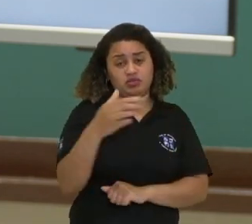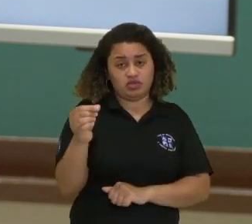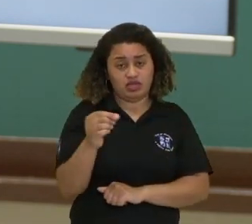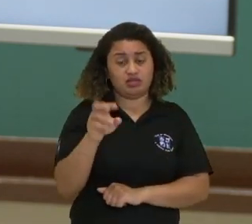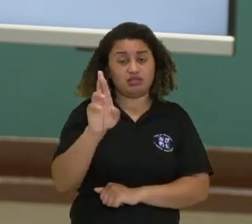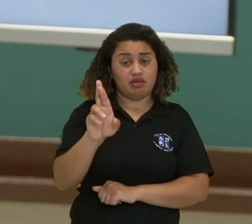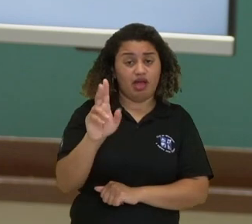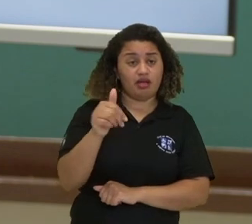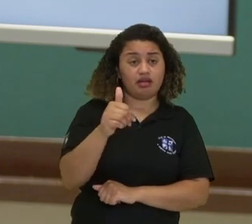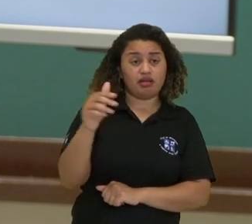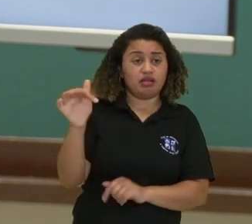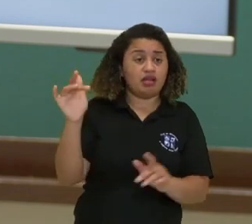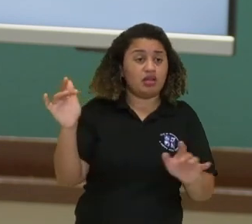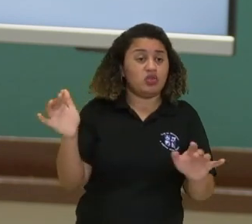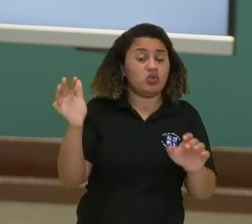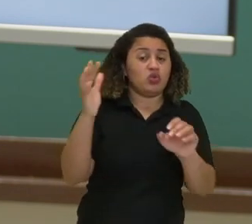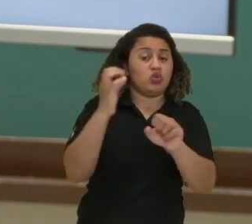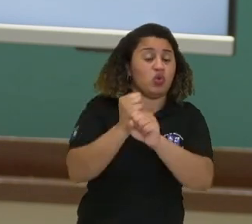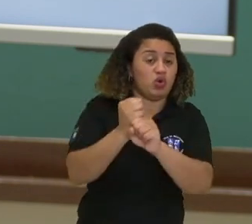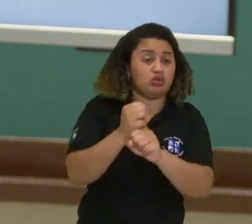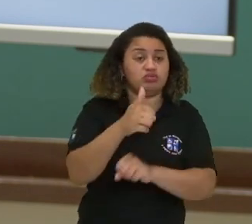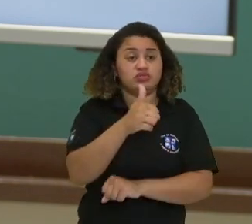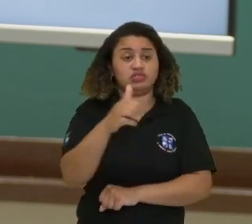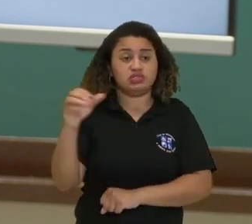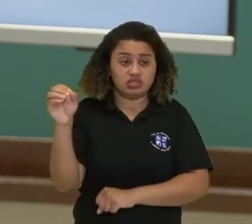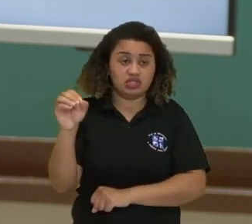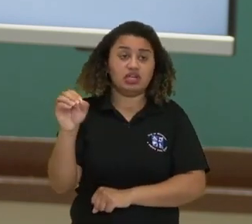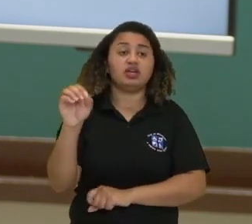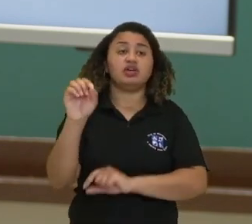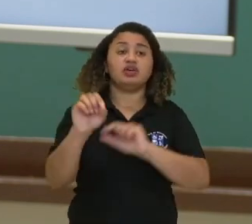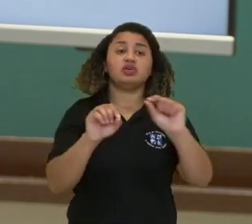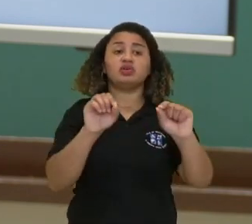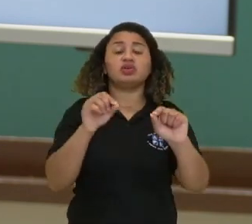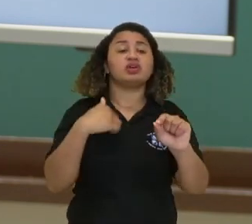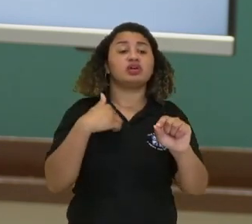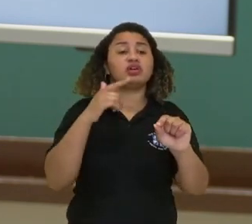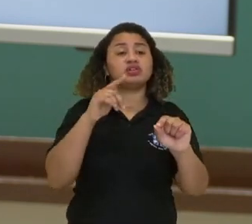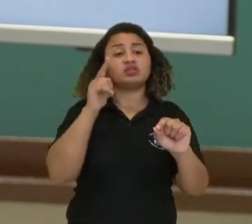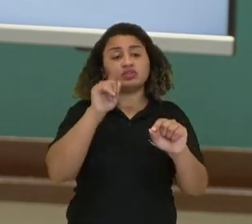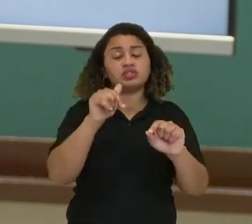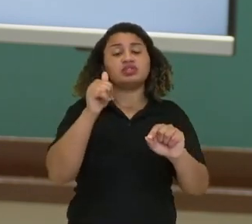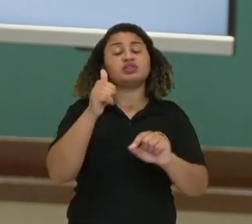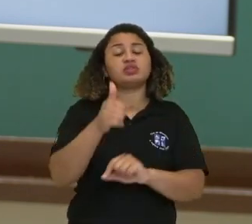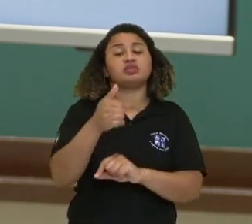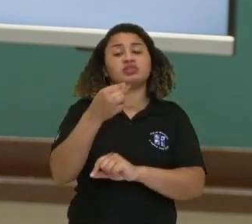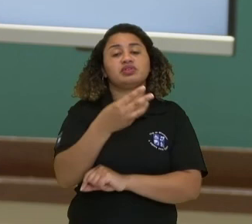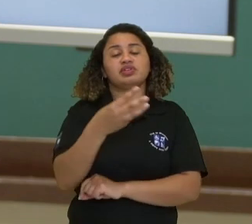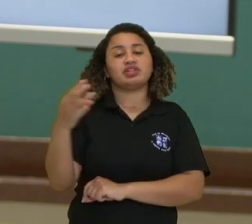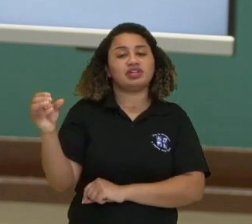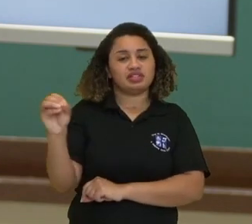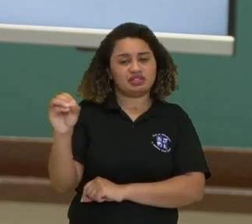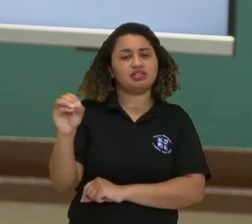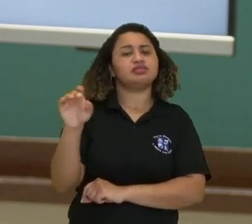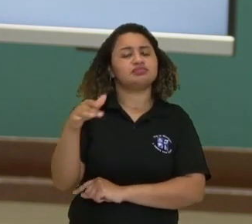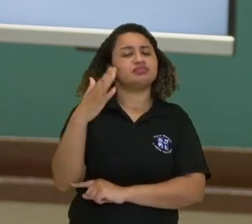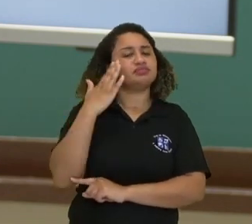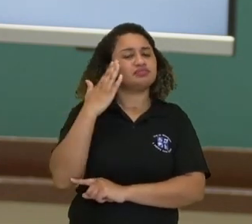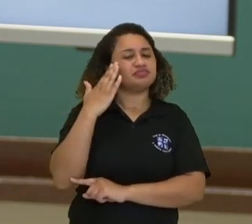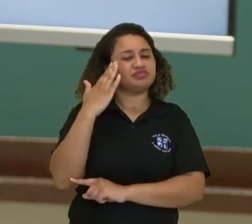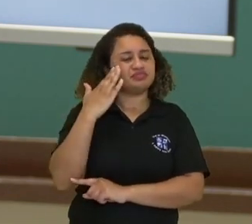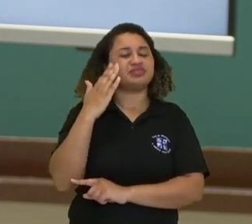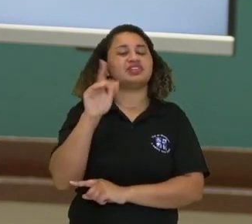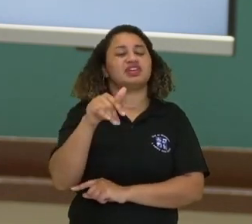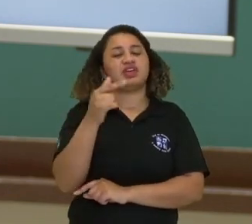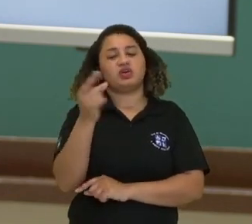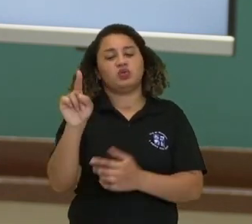é 1.200. Se eu acrescentar 100 nele, que é a razão, eu já tenho meu A5. Ou então eu poderia usar a